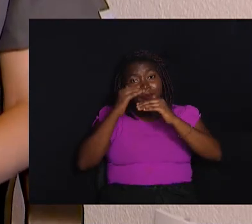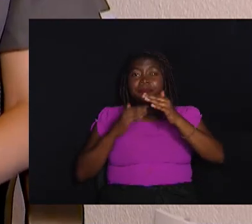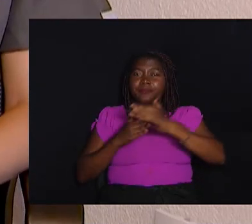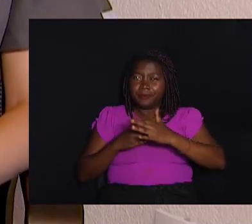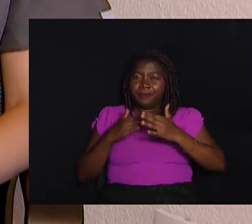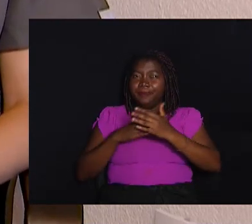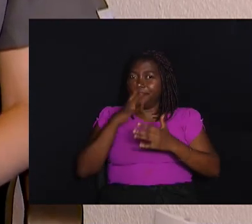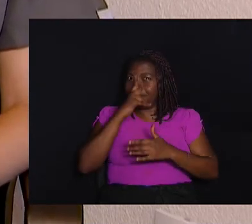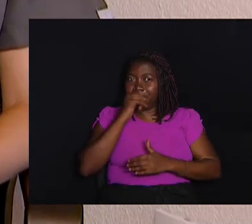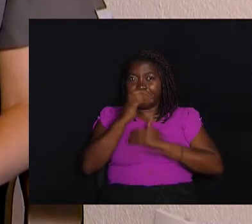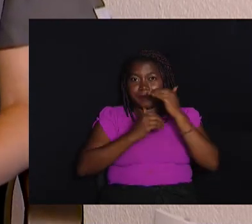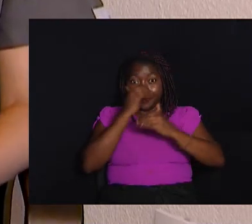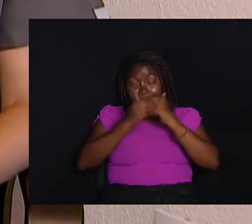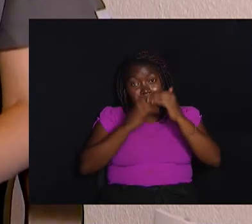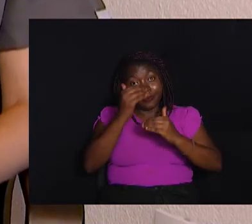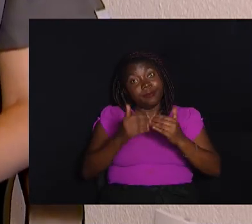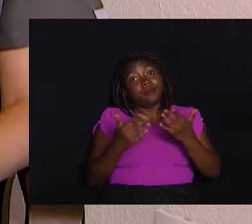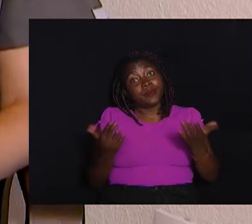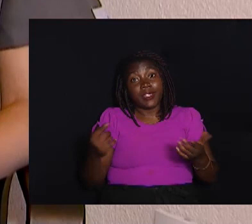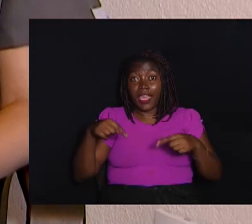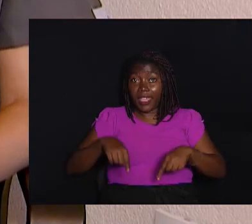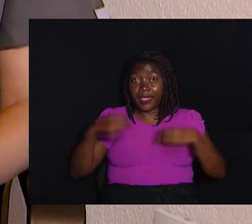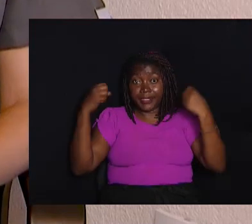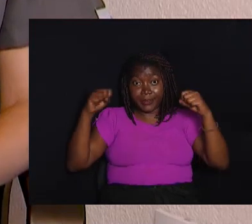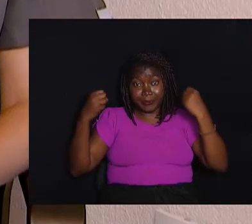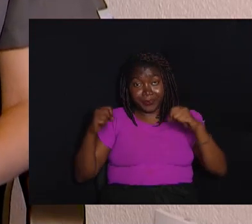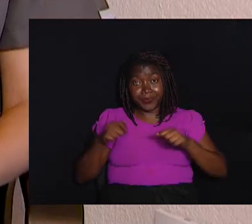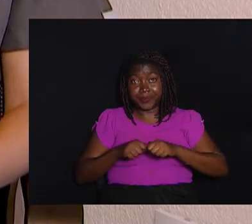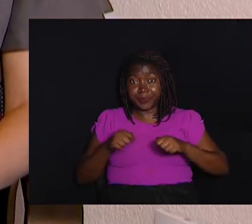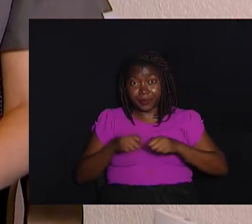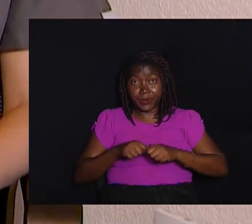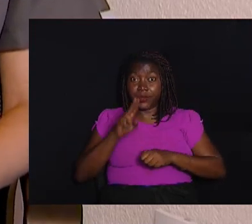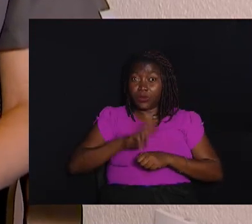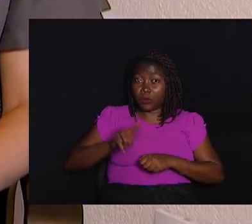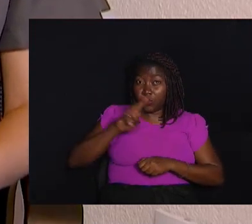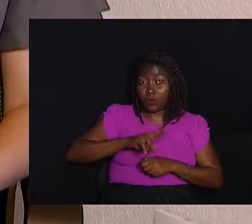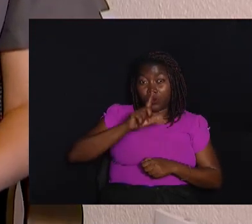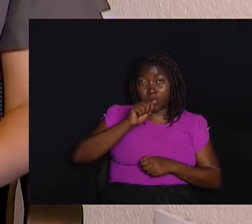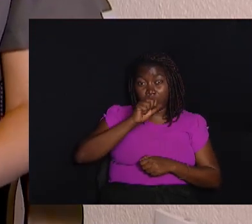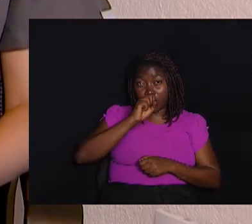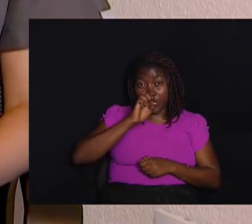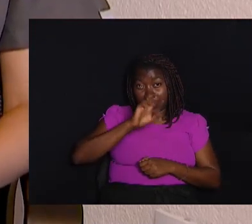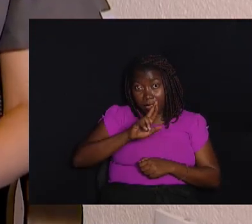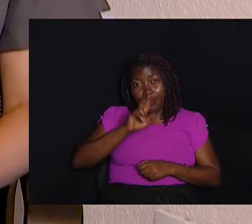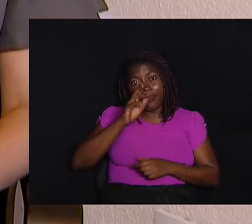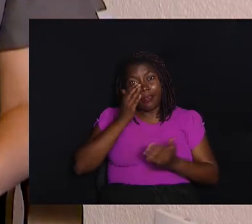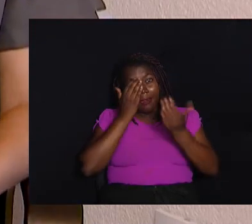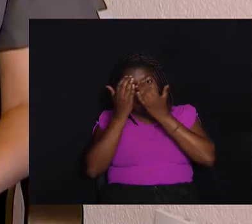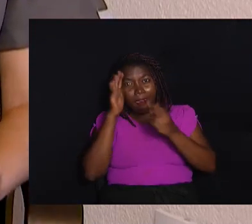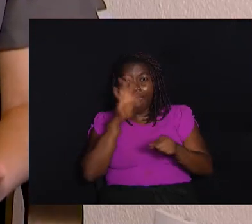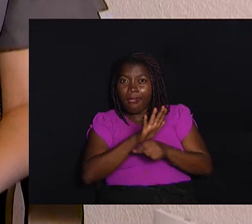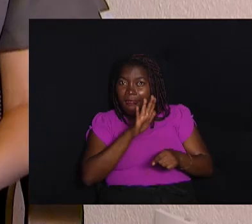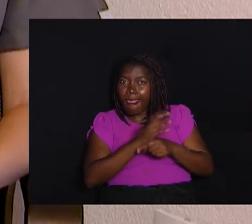essa progressão. Então, aqui na fisioterapia, a gente faz o uso de laser terapia, que ajuda também na